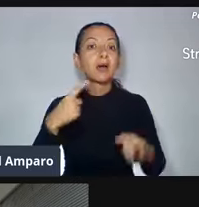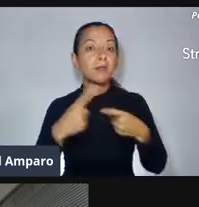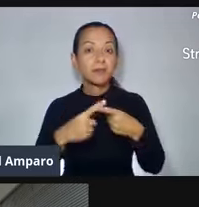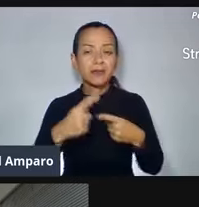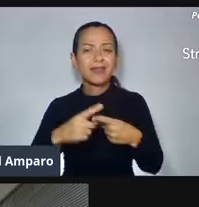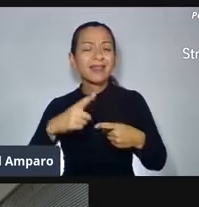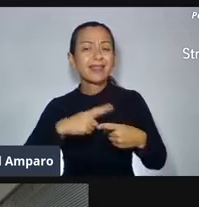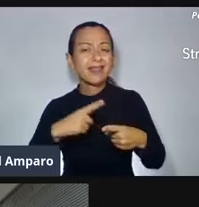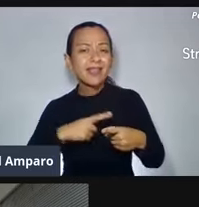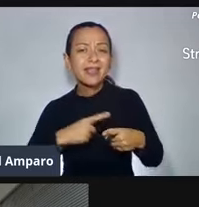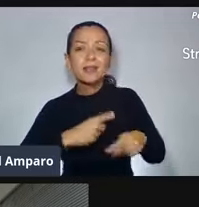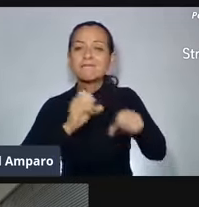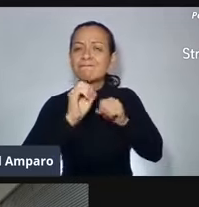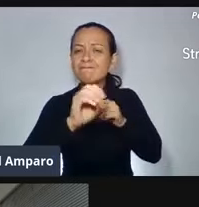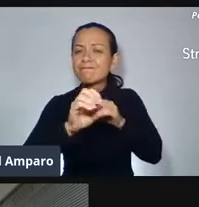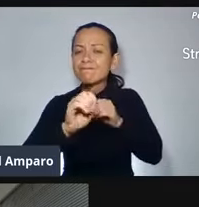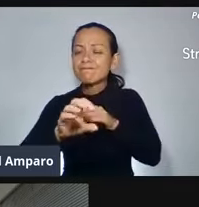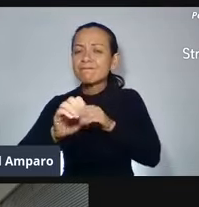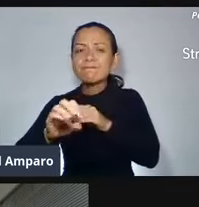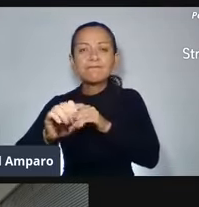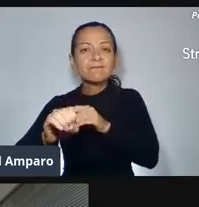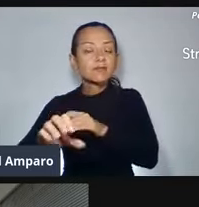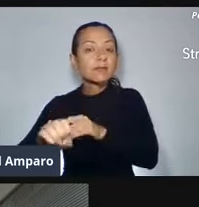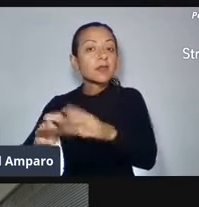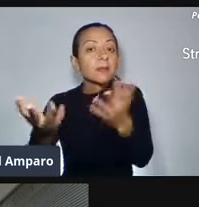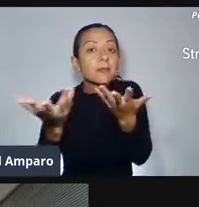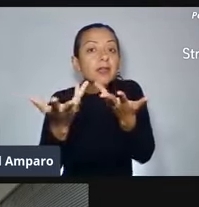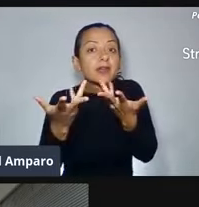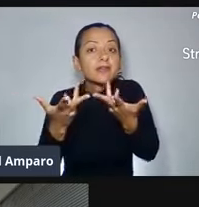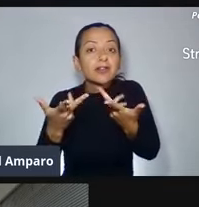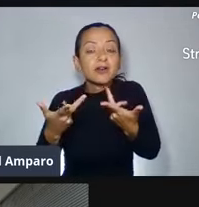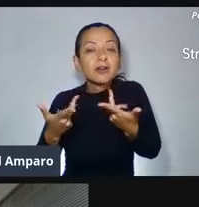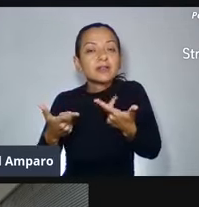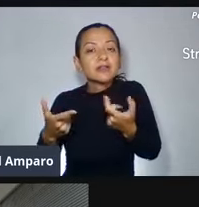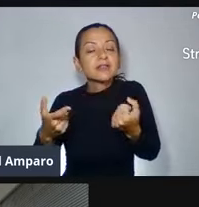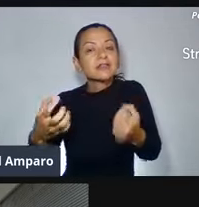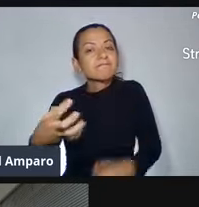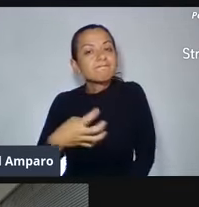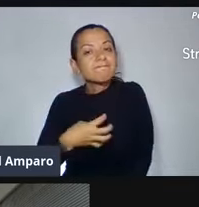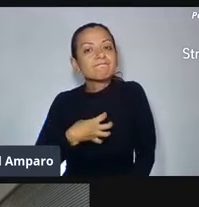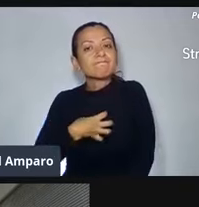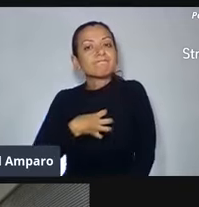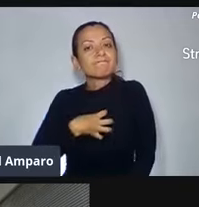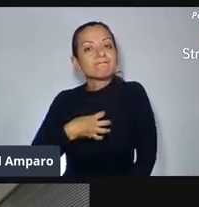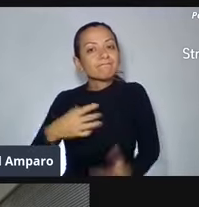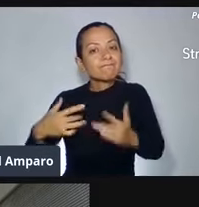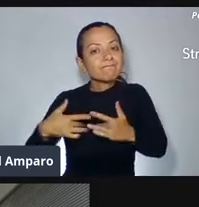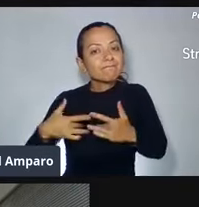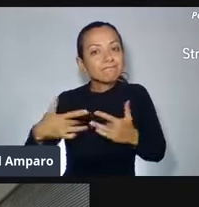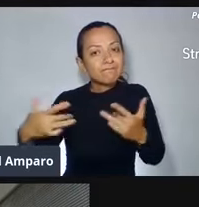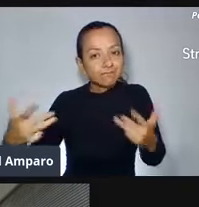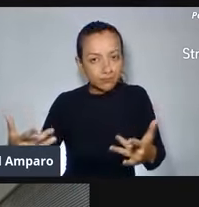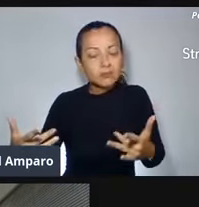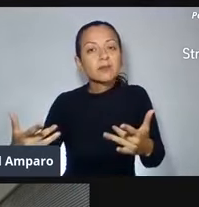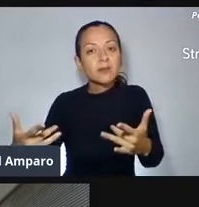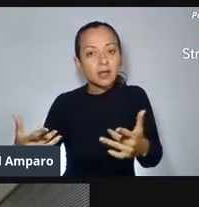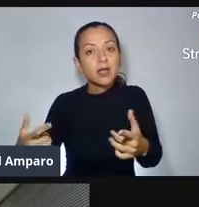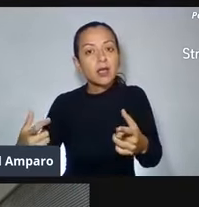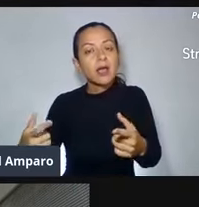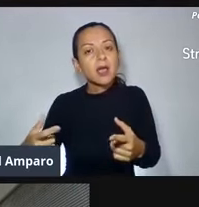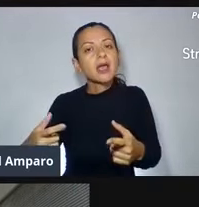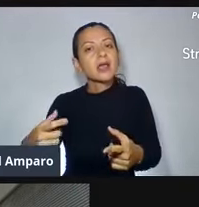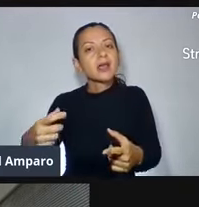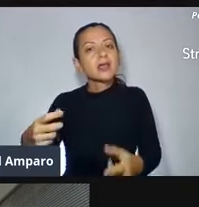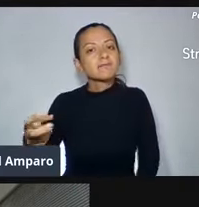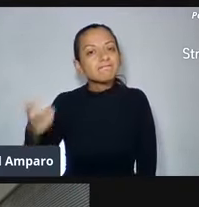dos ensinamentos e da humanidade que eles nos oferece como grande sabedoria que